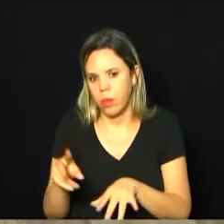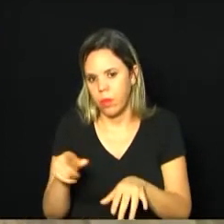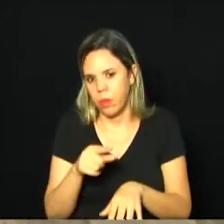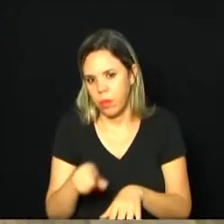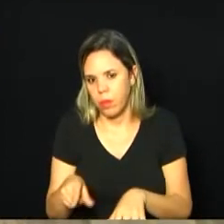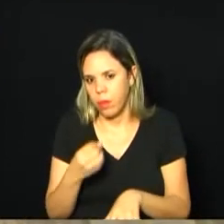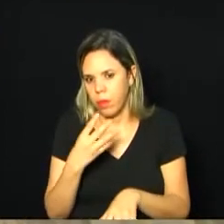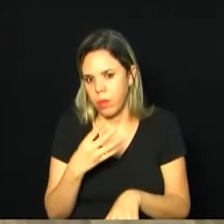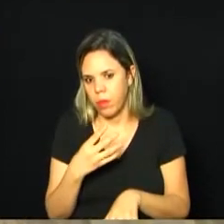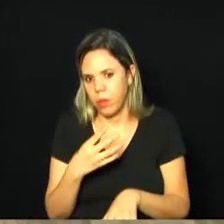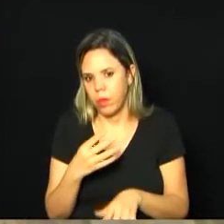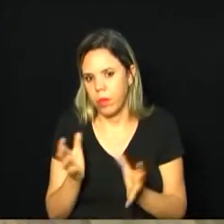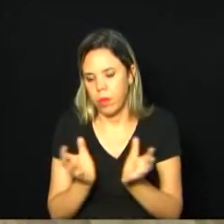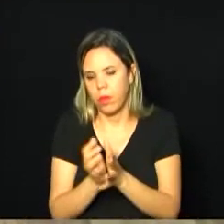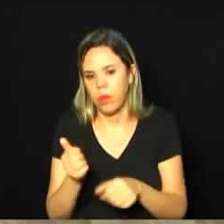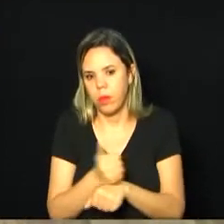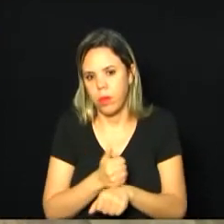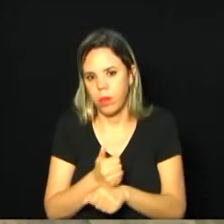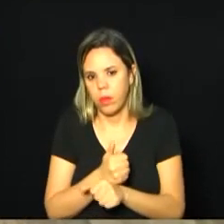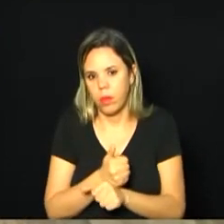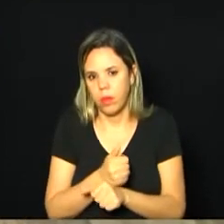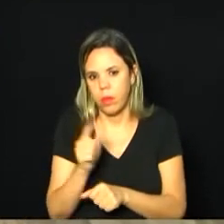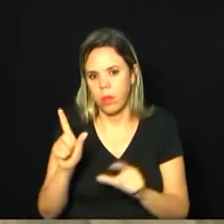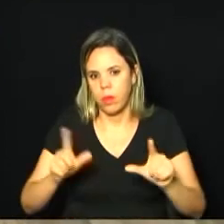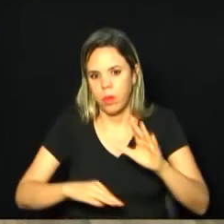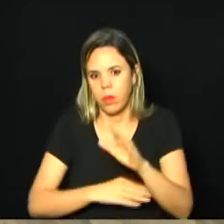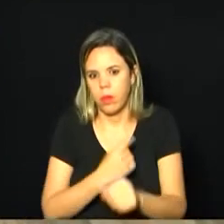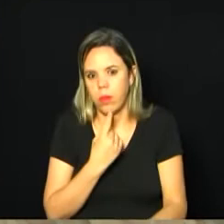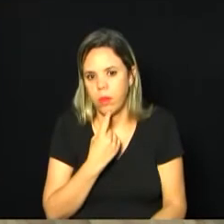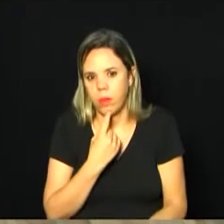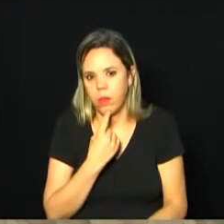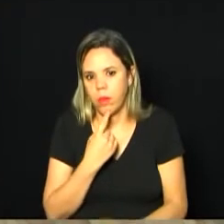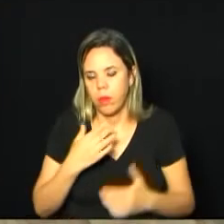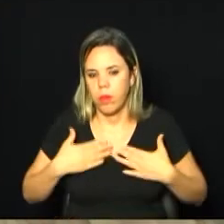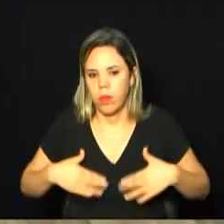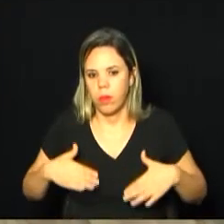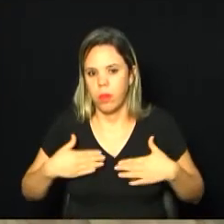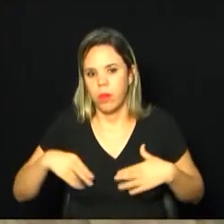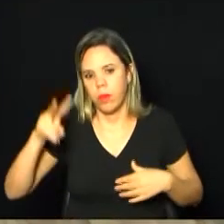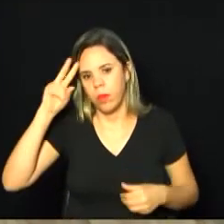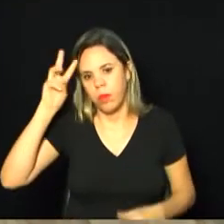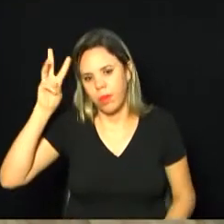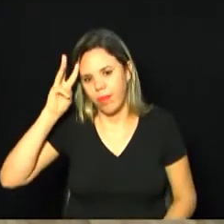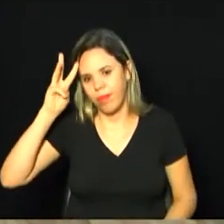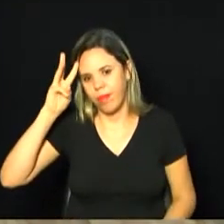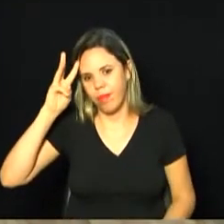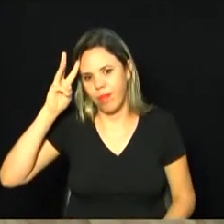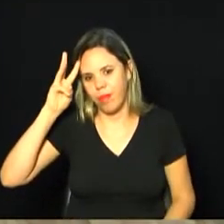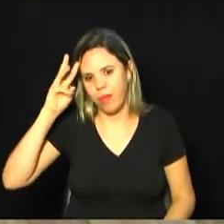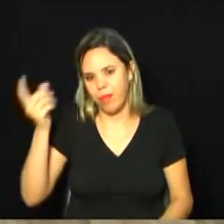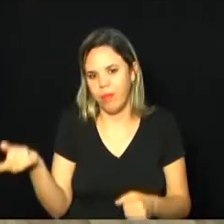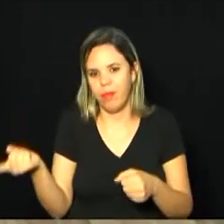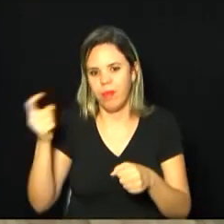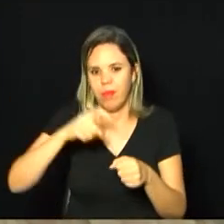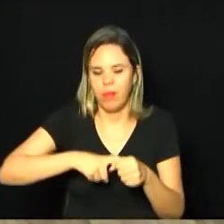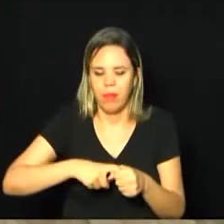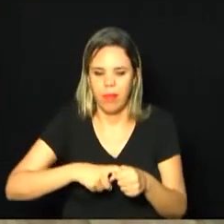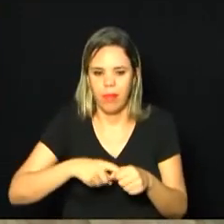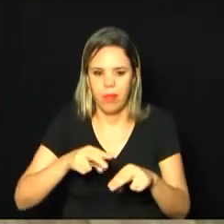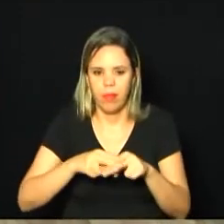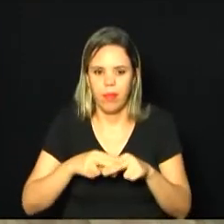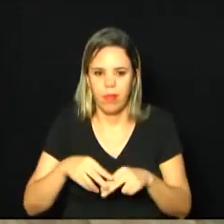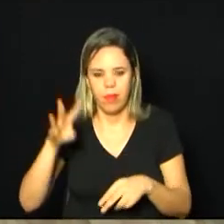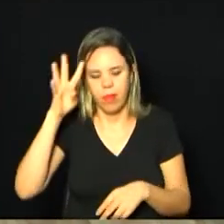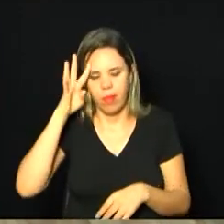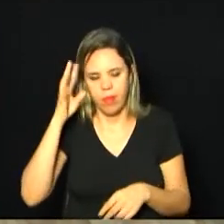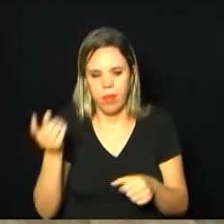feriado toda a equipe aqui na TV Câmara Campinas vai descansar na segunda e na terça-feira retornaremos portanto